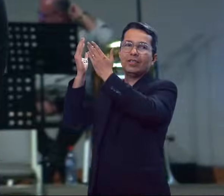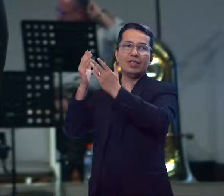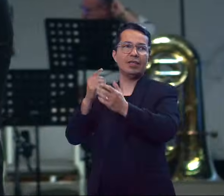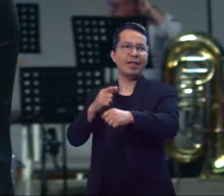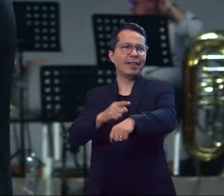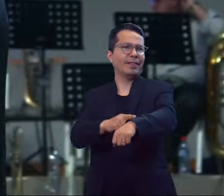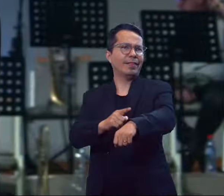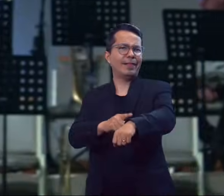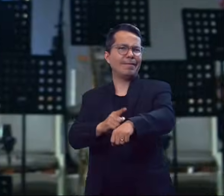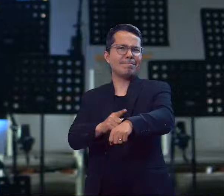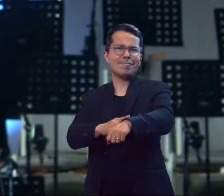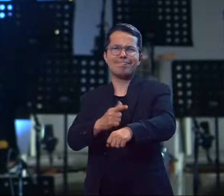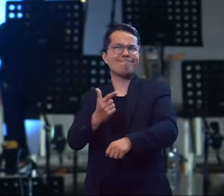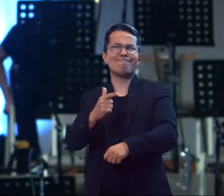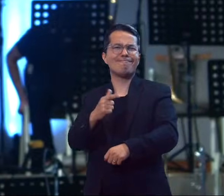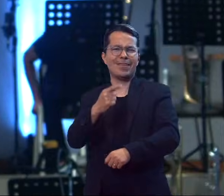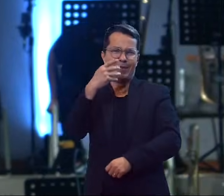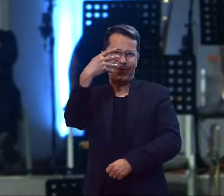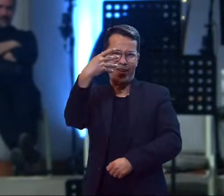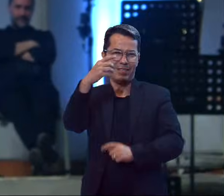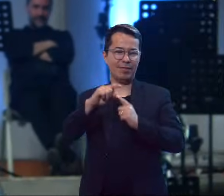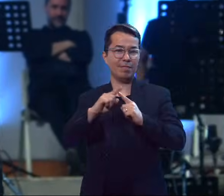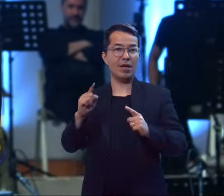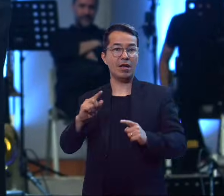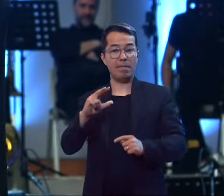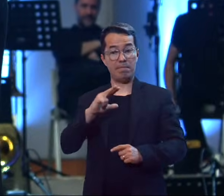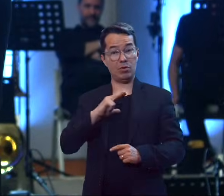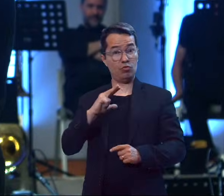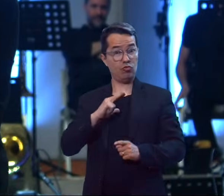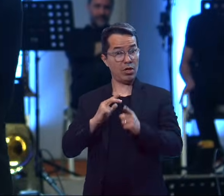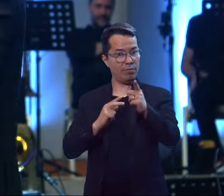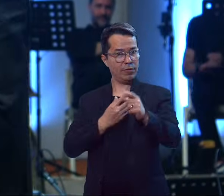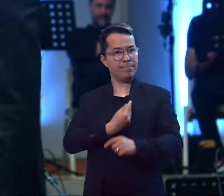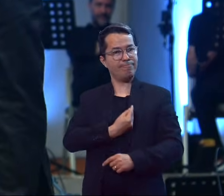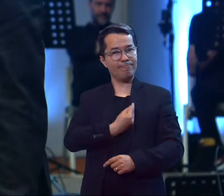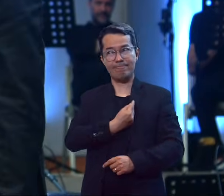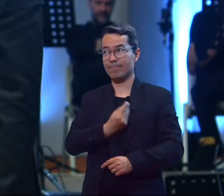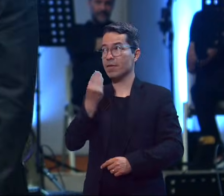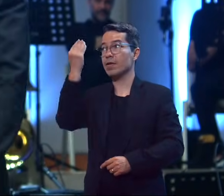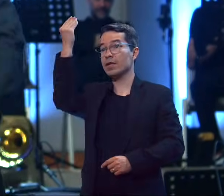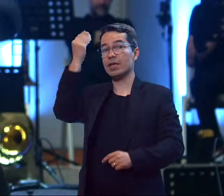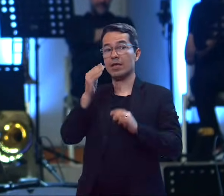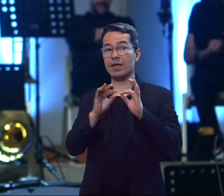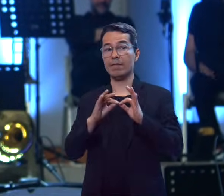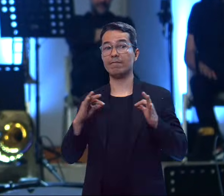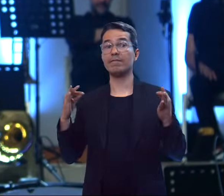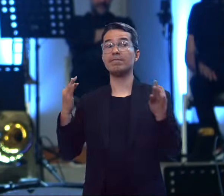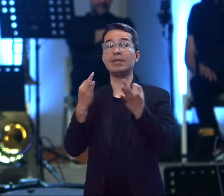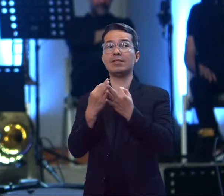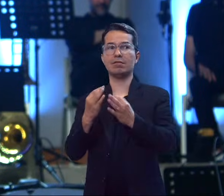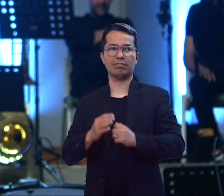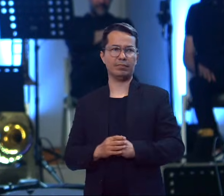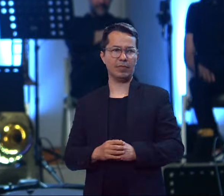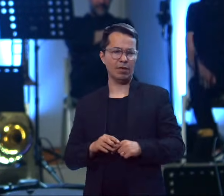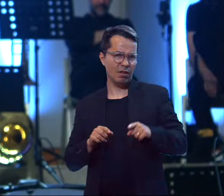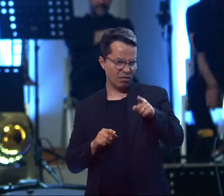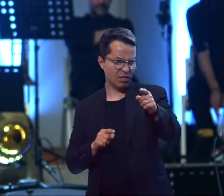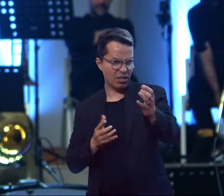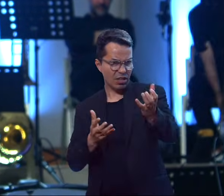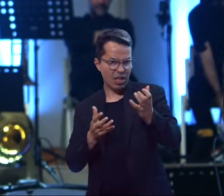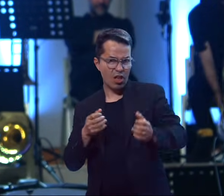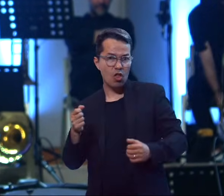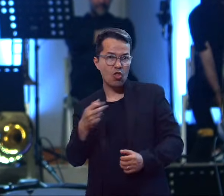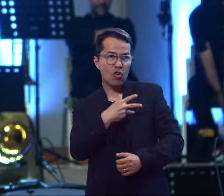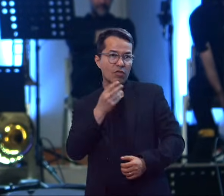de 2 hoje aqui. A sua consagração para com Deus e da sua família. Quem quer trilhar caminhos novos